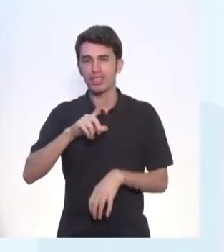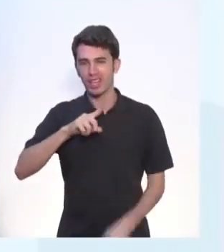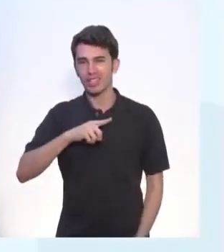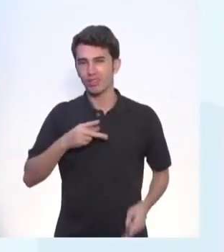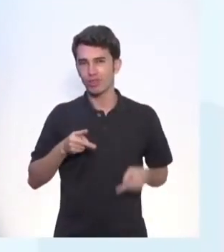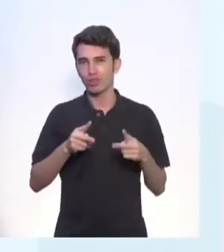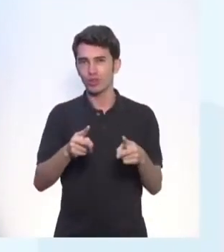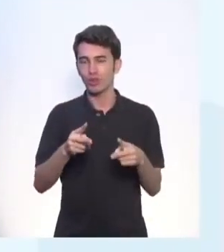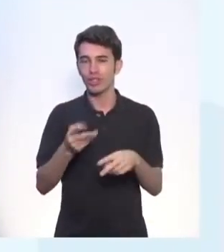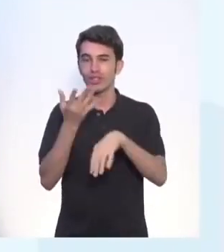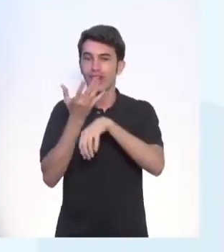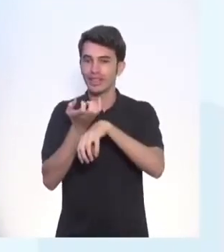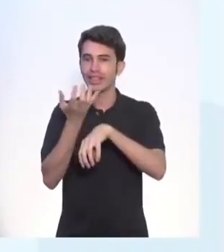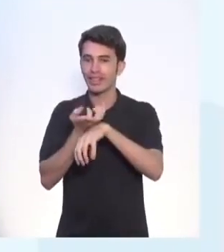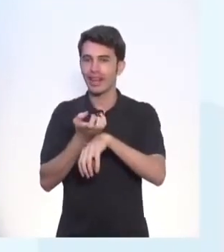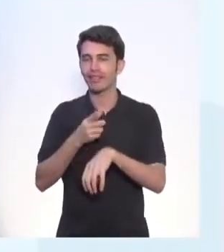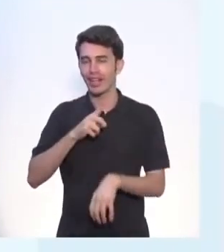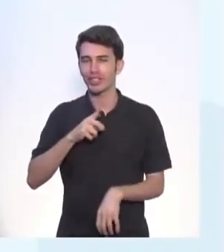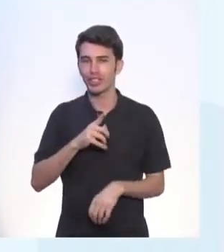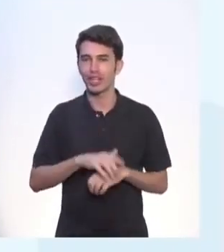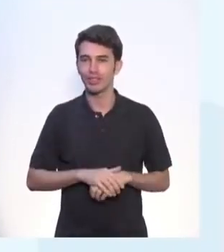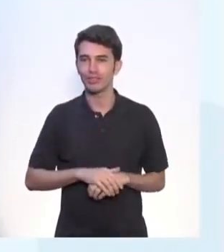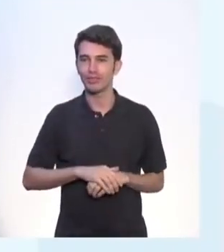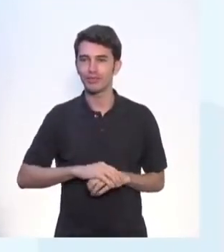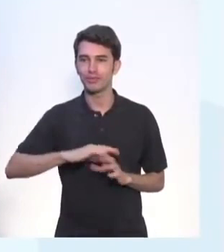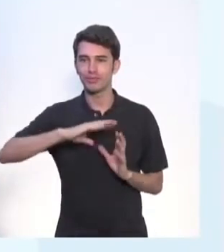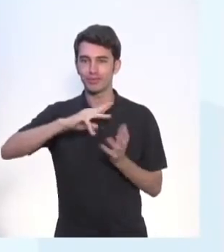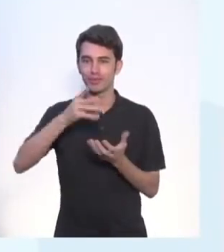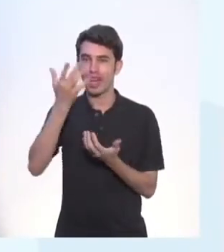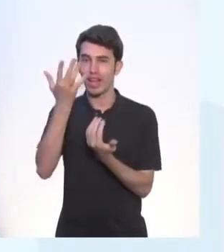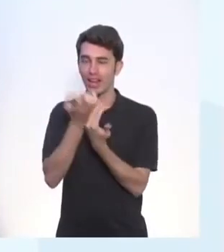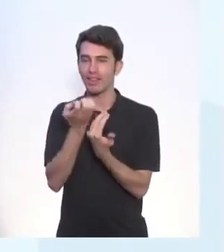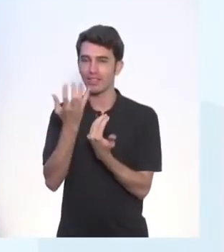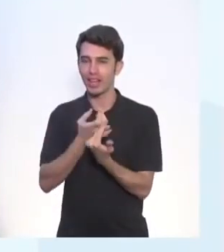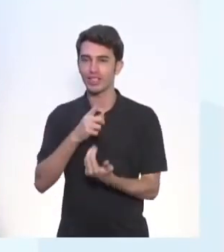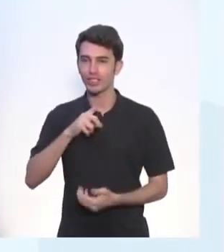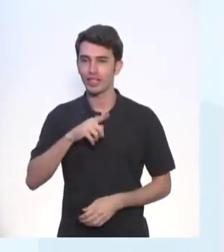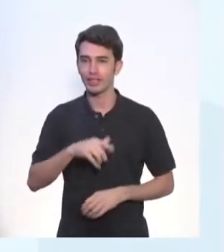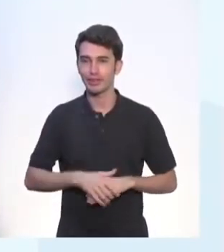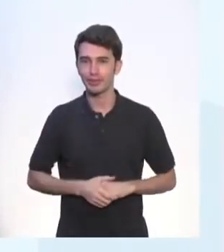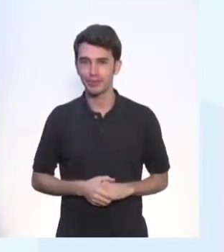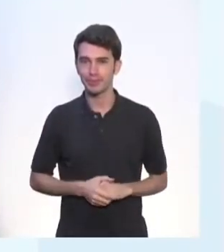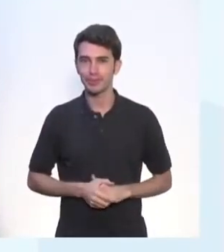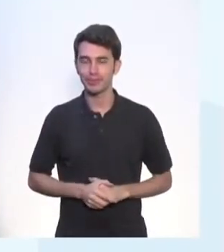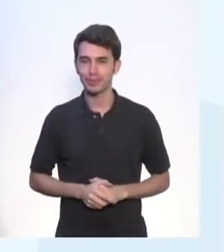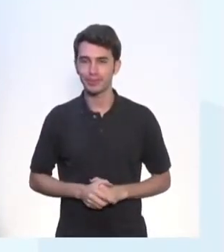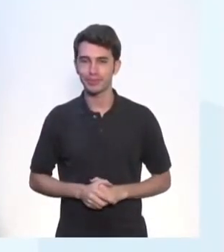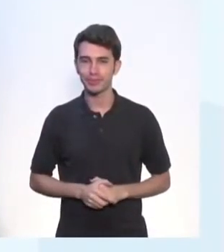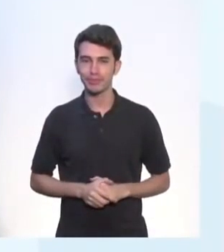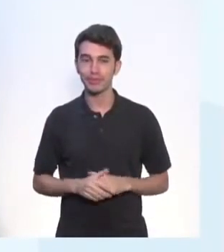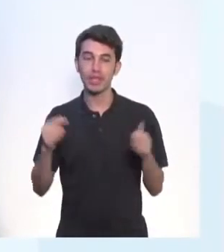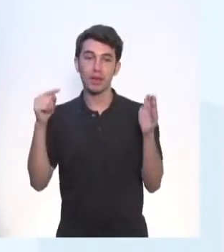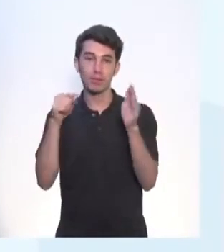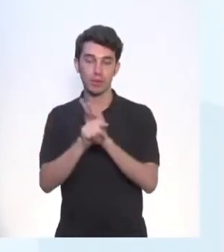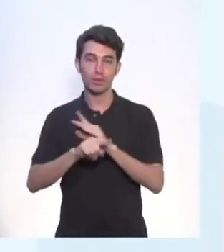Mas ainda assim tem gravidade. Mas ainda assim, né? Ok. Tem gravidade. Próxima